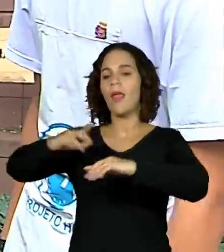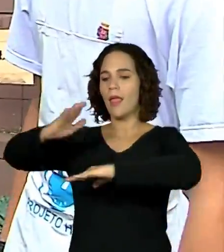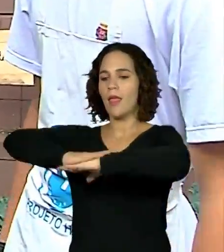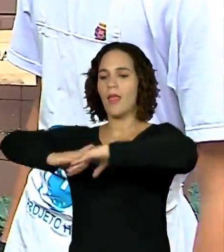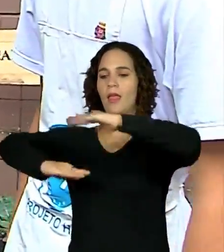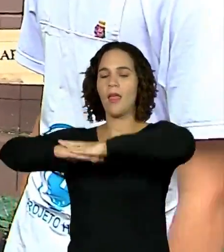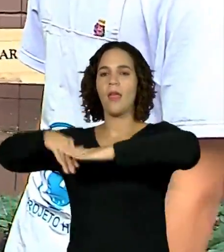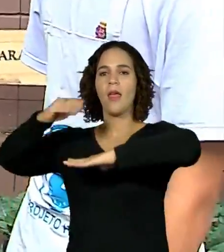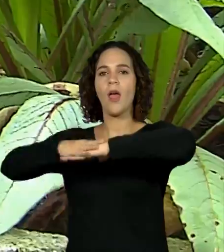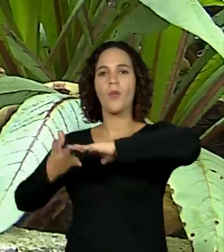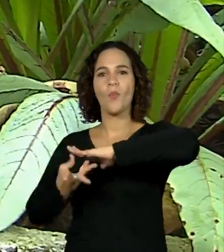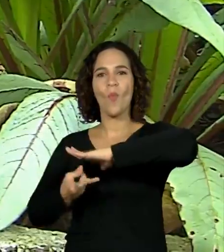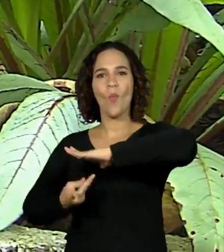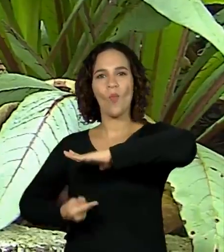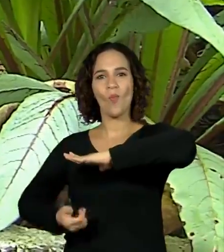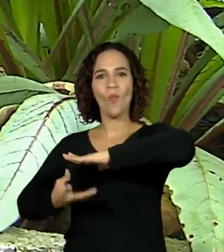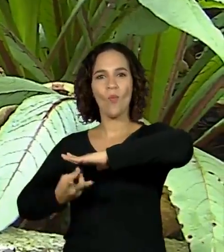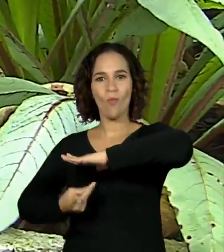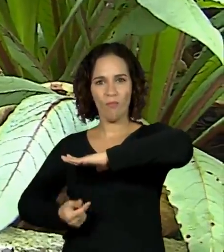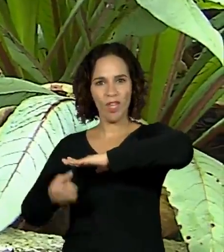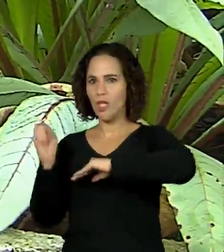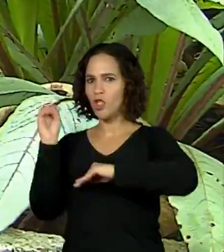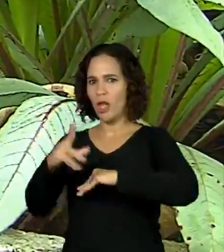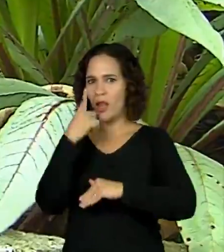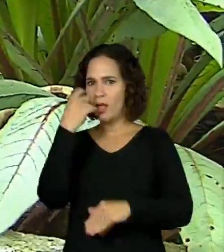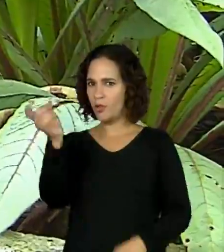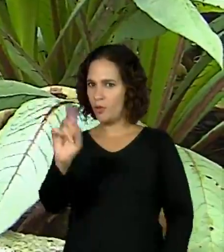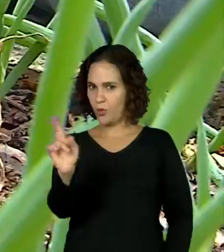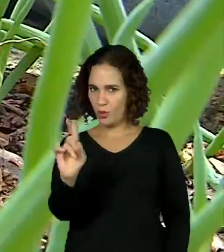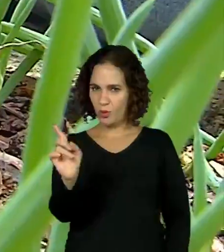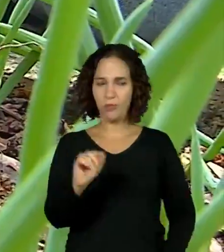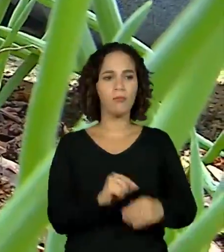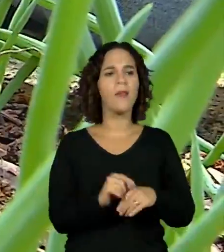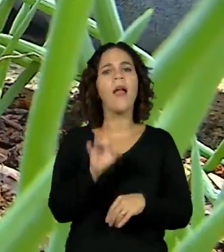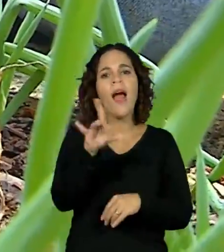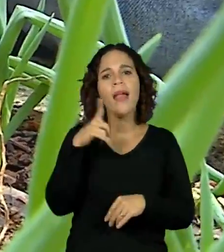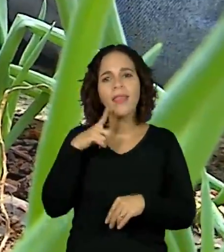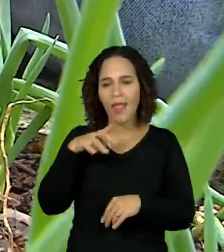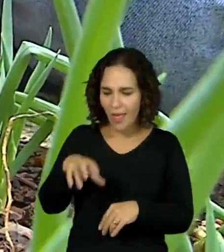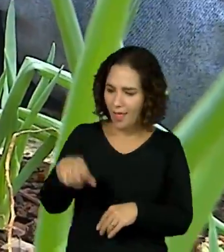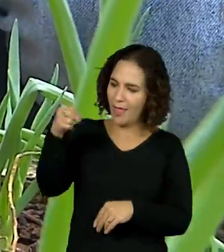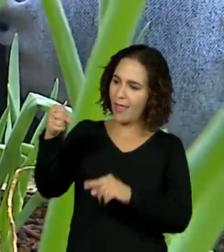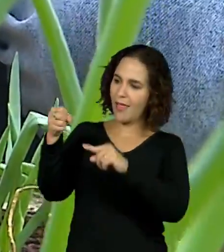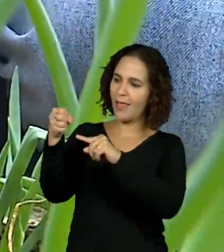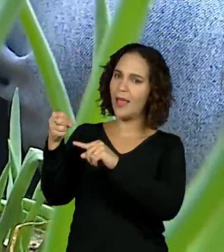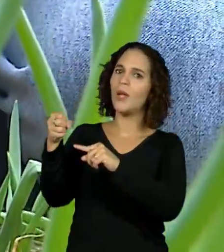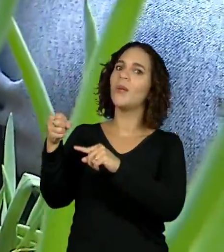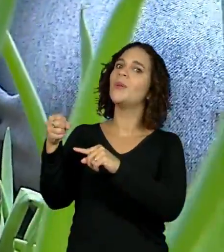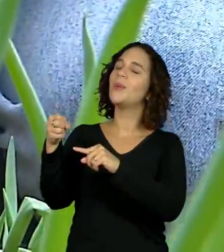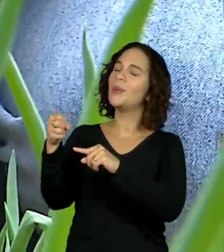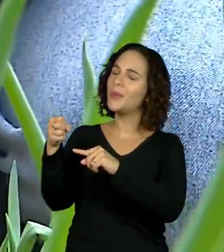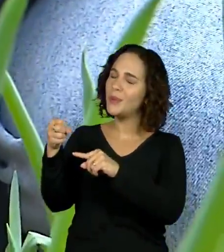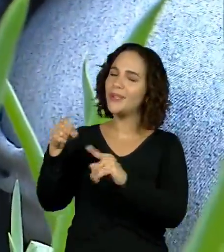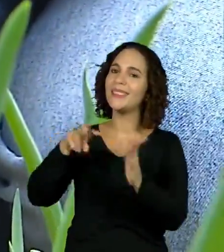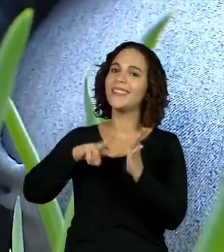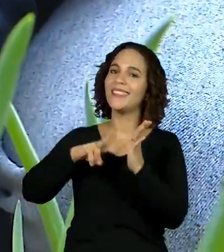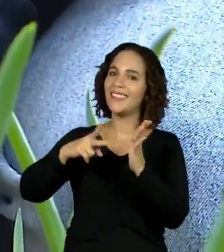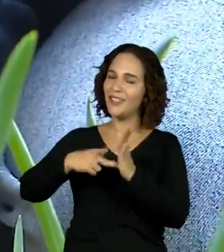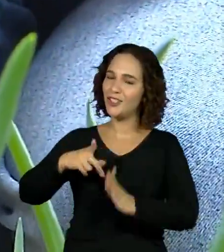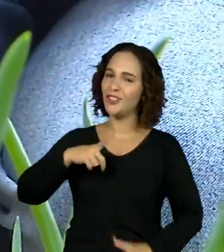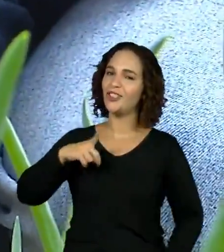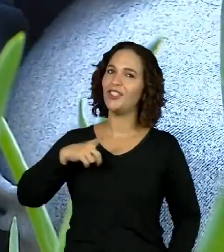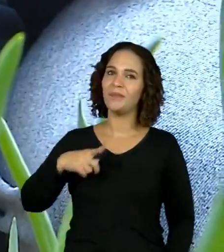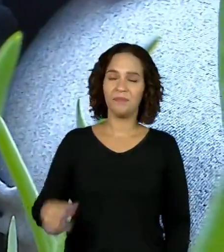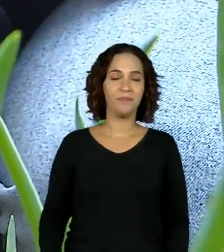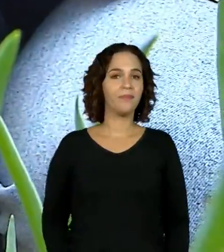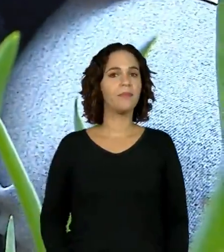nada fora, tudo bem? Cada plantinha tirada da terra carrega muito significado. Tem